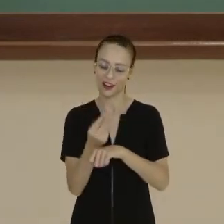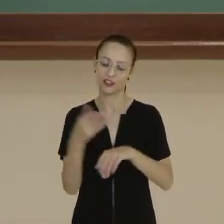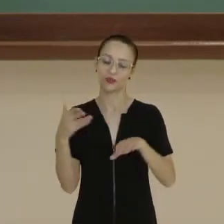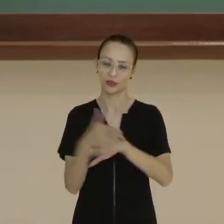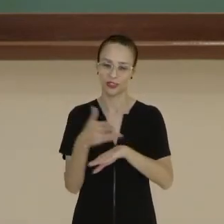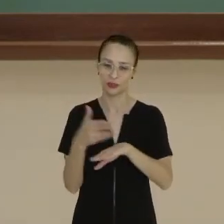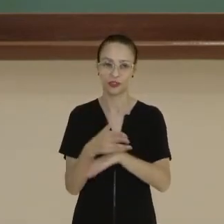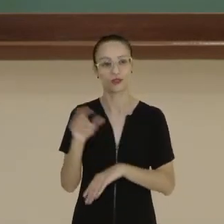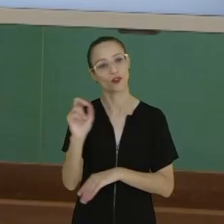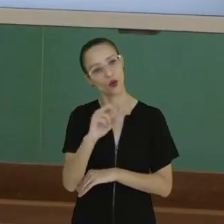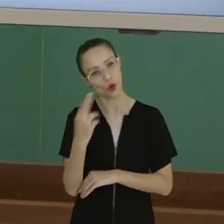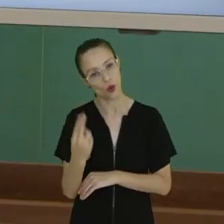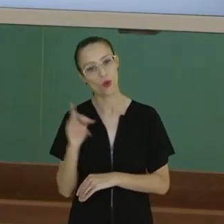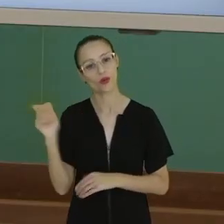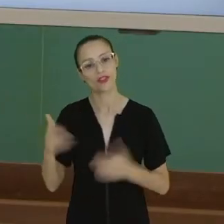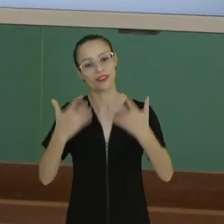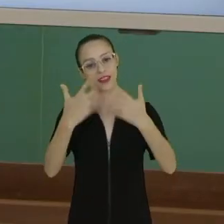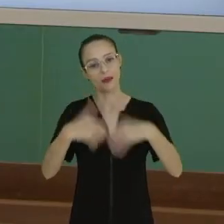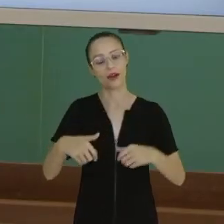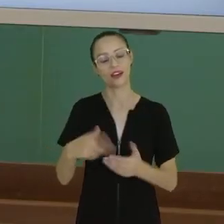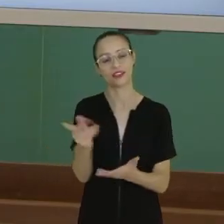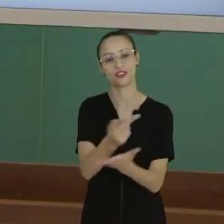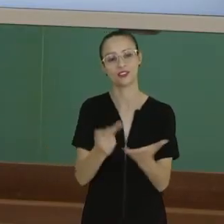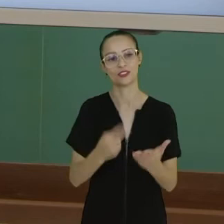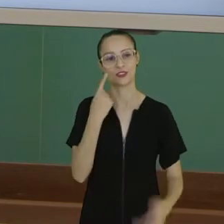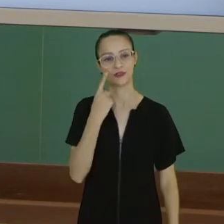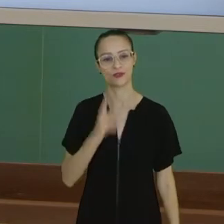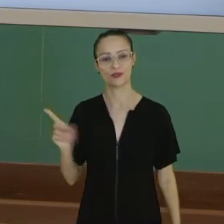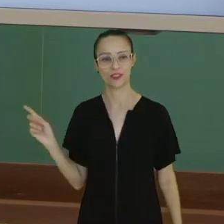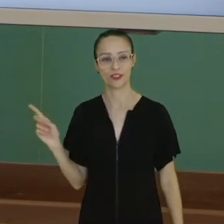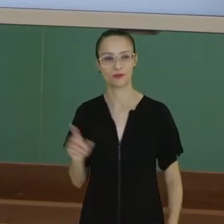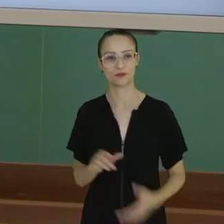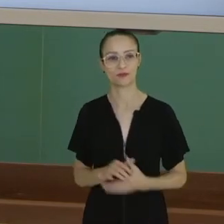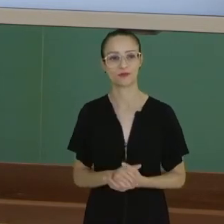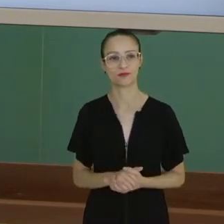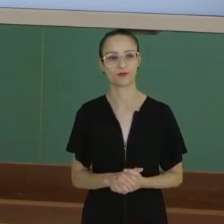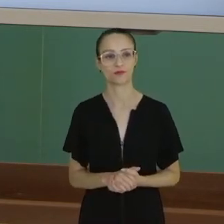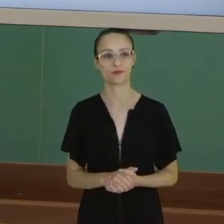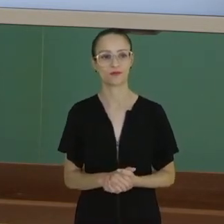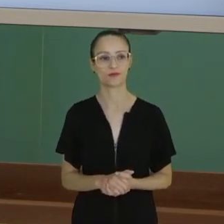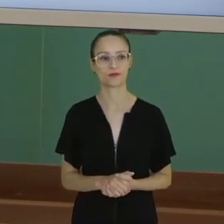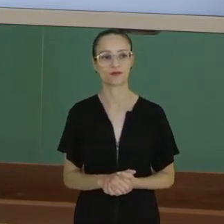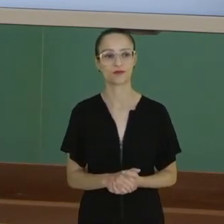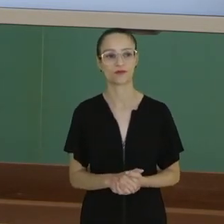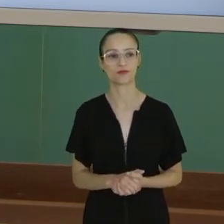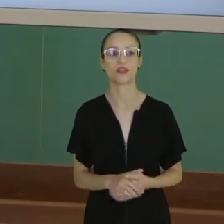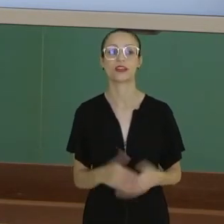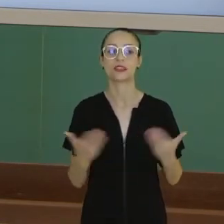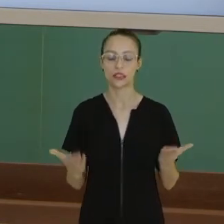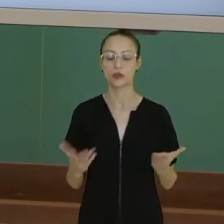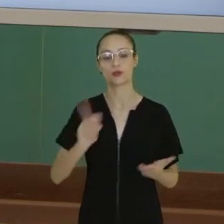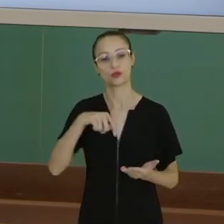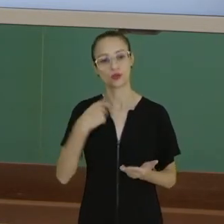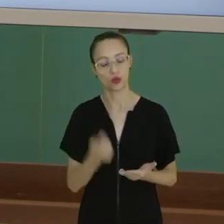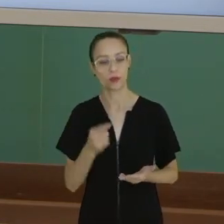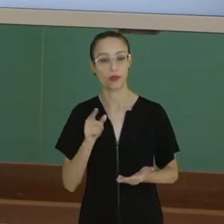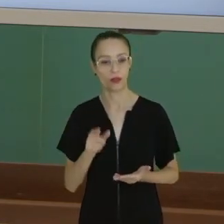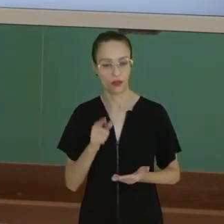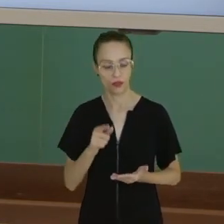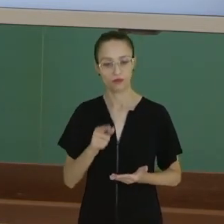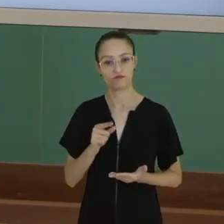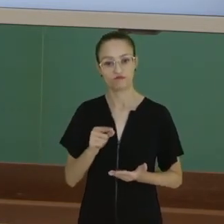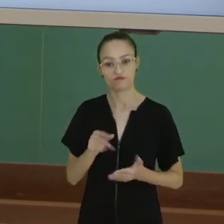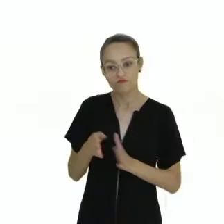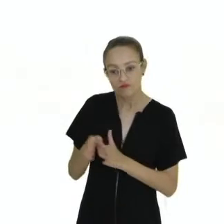participativa. Ou na máquina, né, vamos ver aqui, máquina de desenhar, que daqui a pouquinho a gente vai ver. Então, sobre a orientação do artista, o público